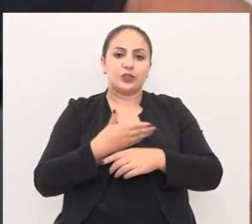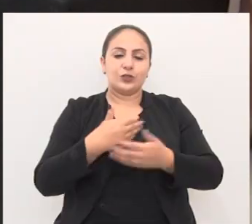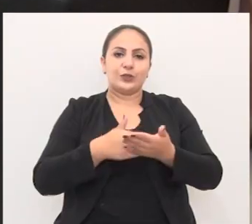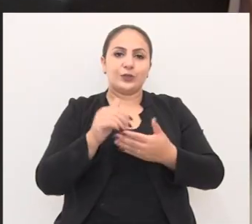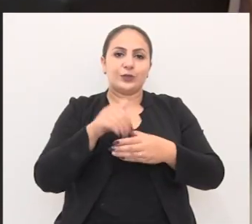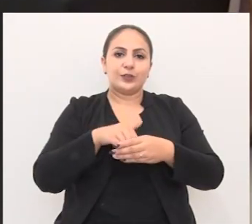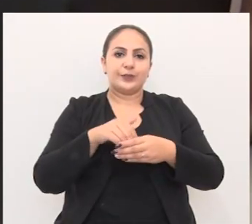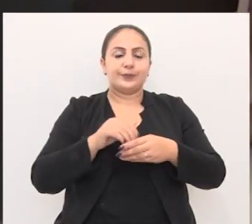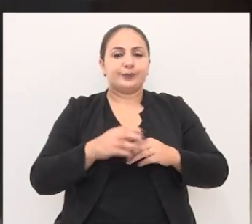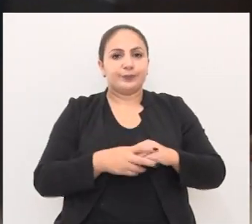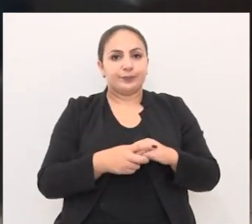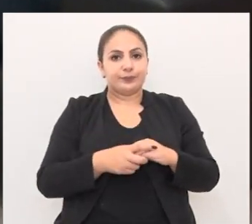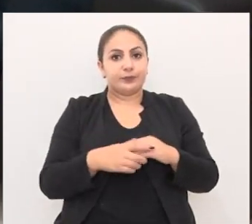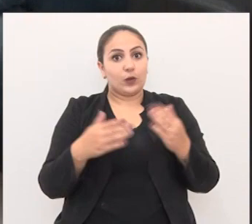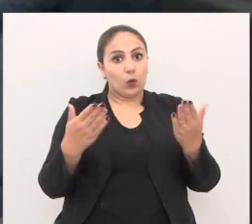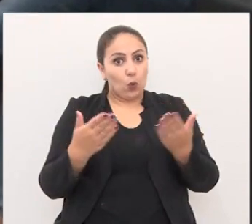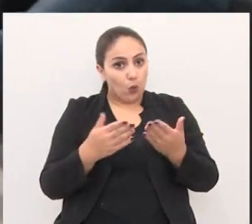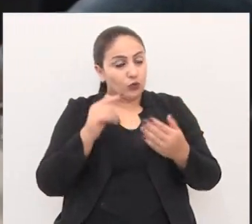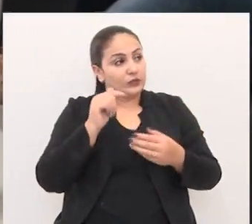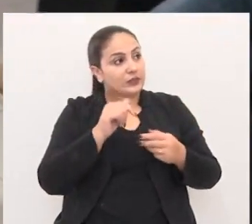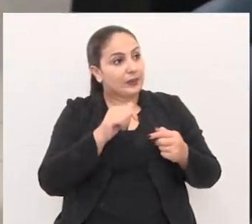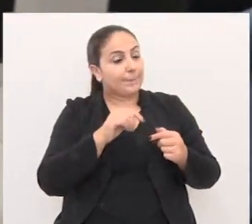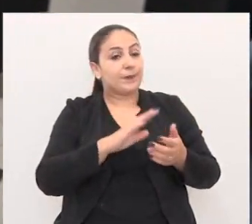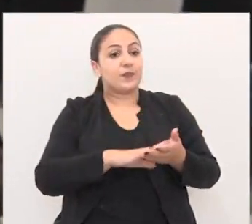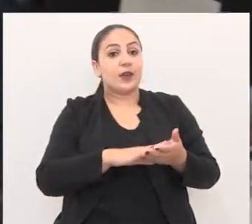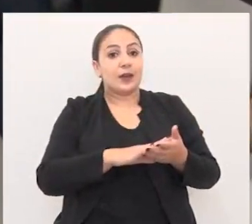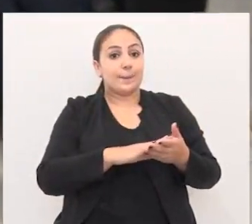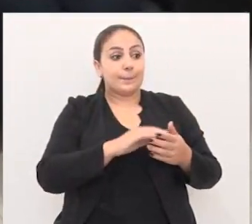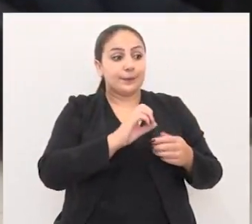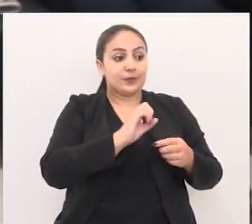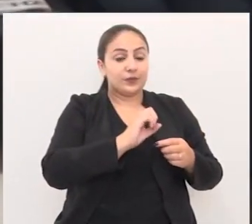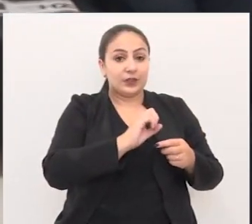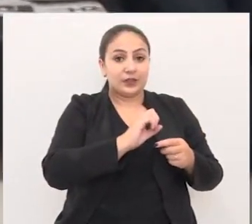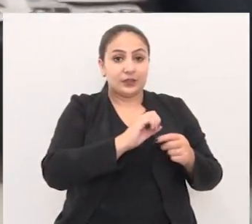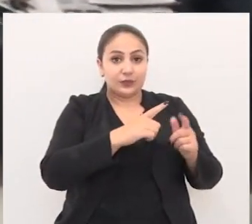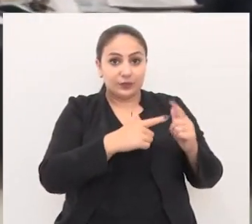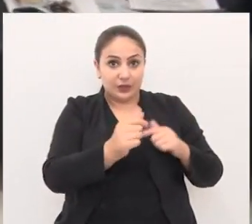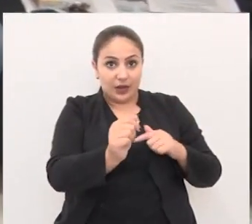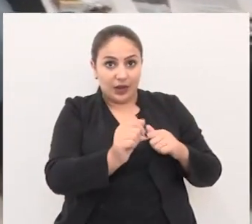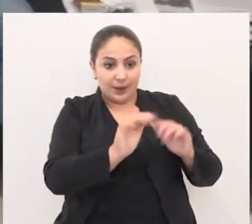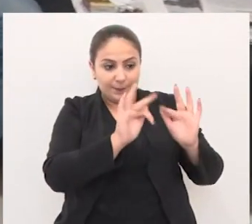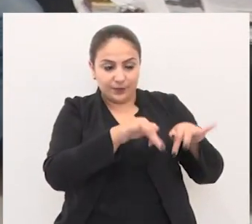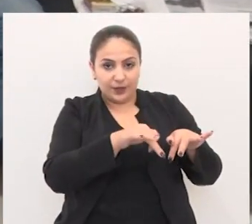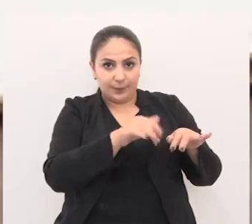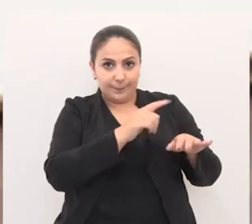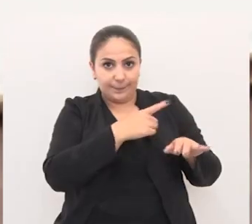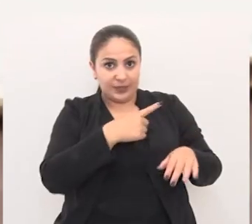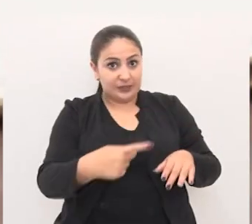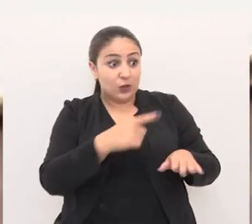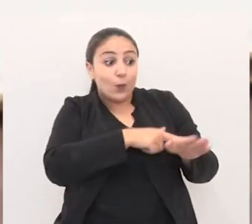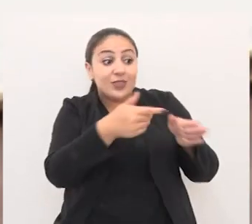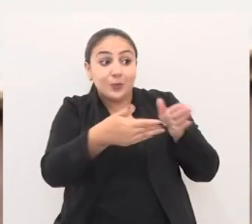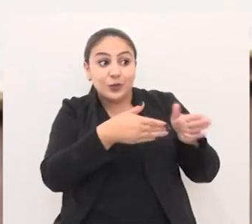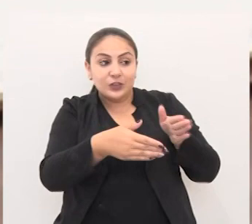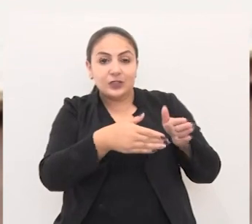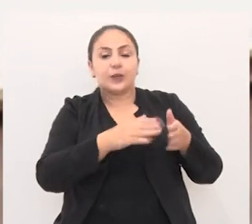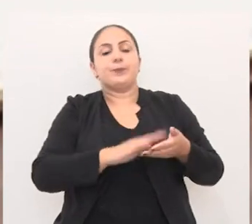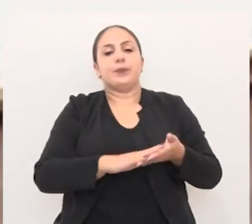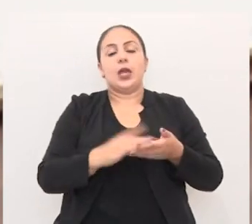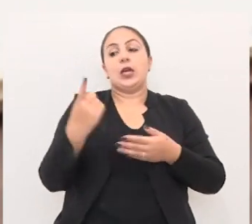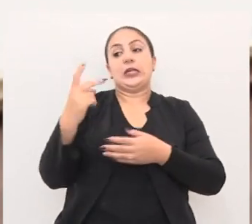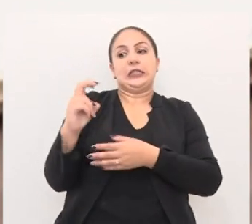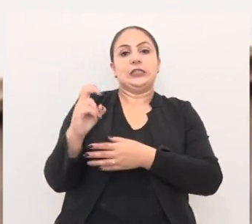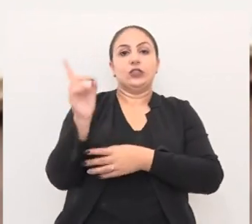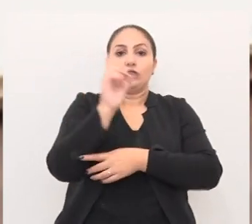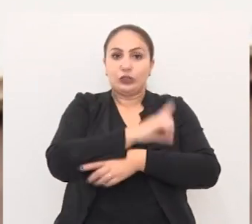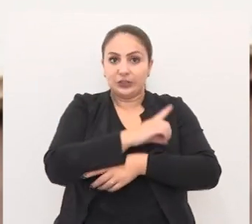votação. Hoje o senhor, então, deixa a presidência temporariamente e assume no seu lugar o vice Evandro Meirelles. Eu agora saio um período de 15